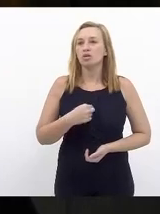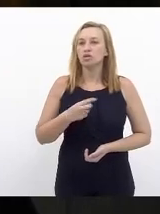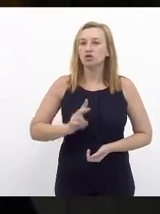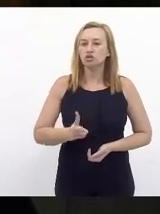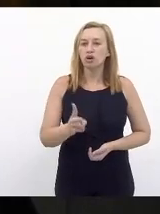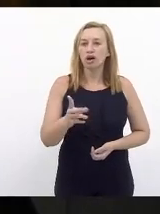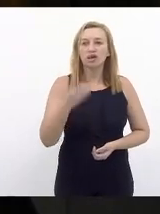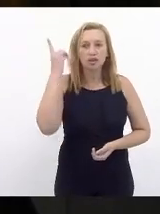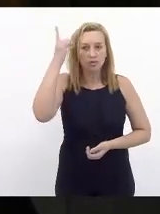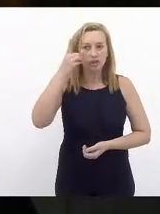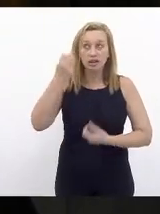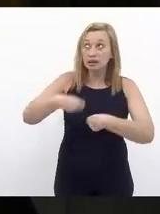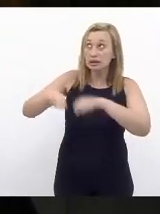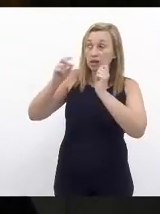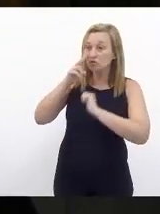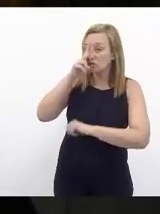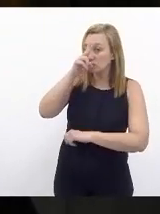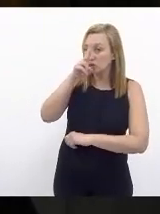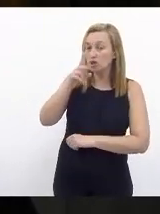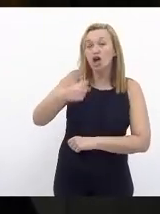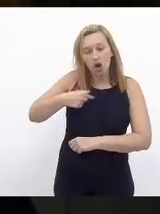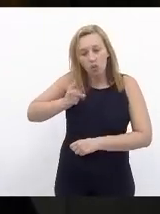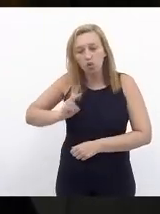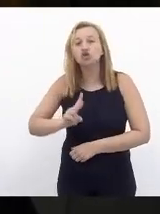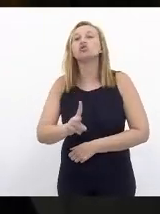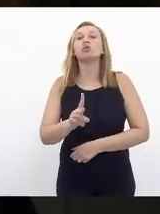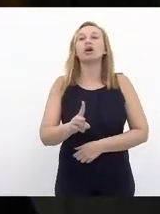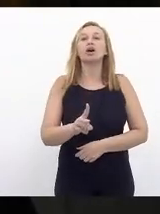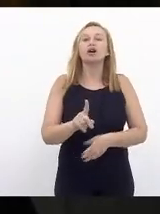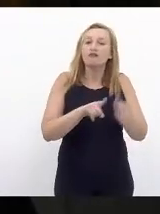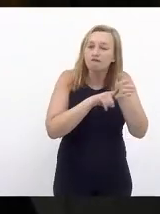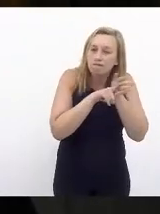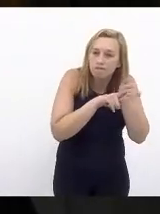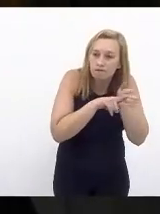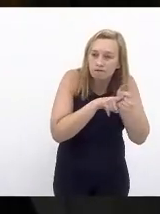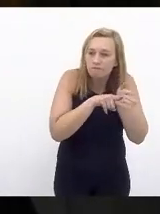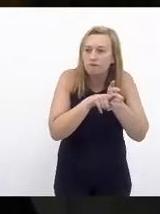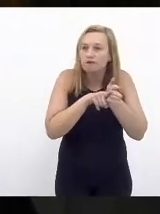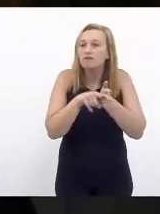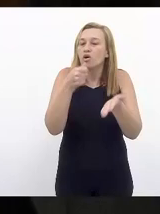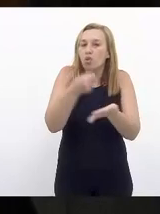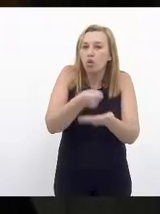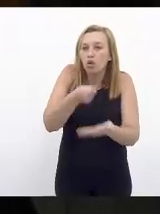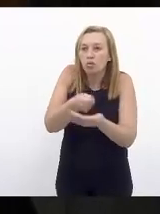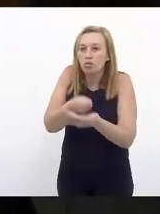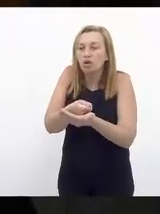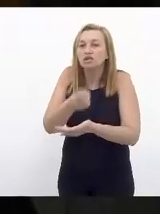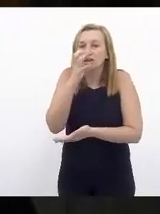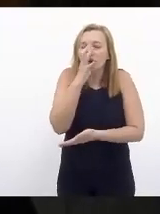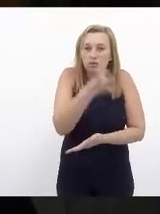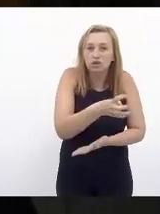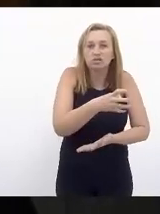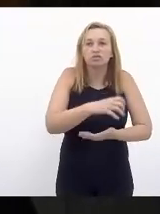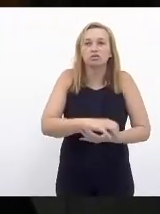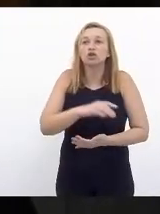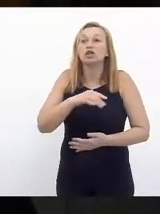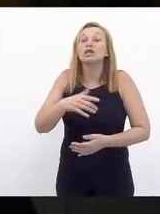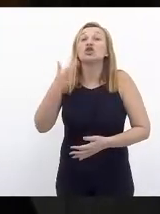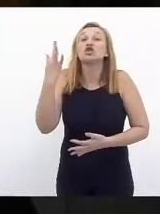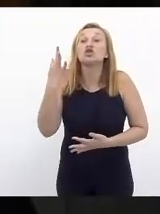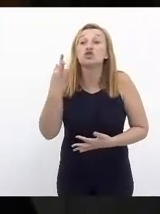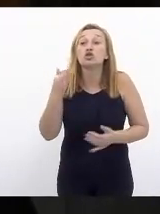Enquanto eu for parlamentar e Deus me dê força, eu vou continuar fiscalizando, cobrando e denunciando.